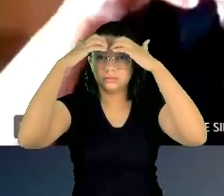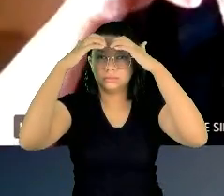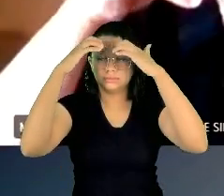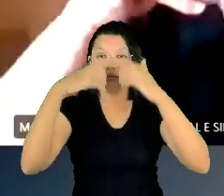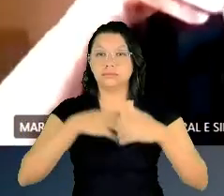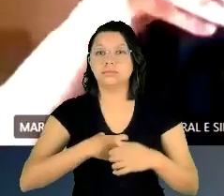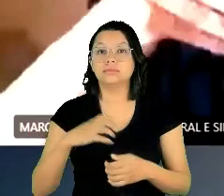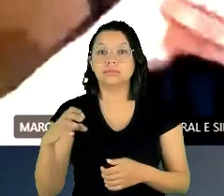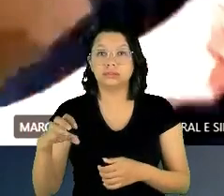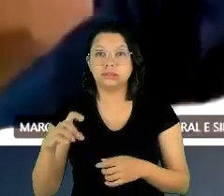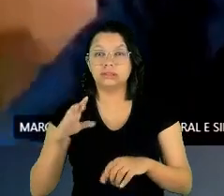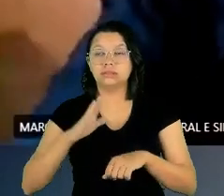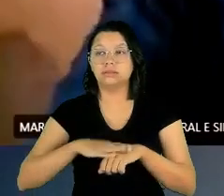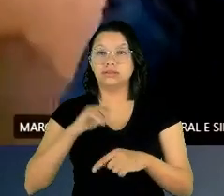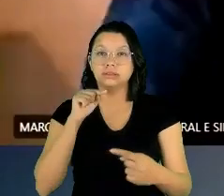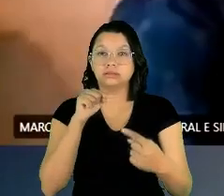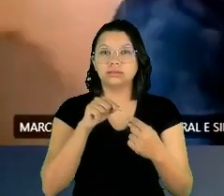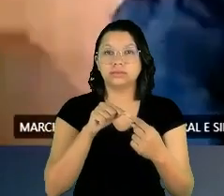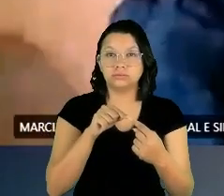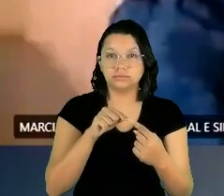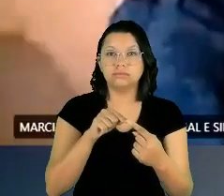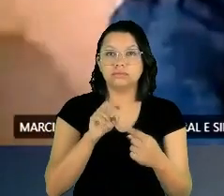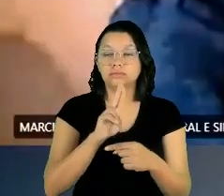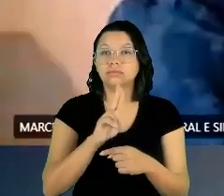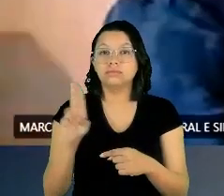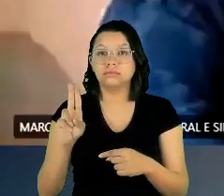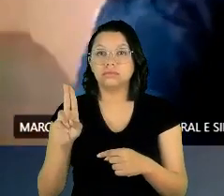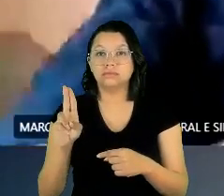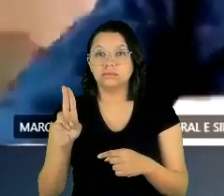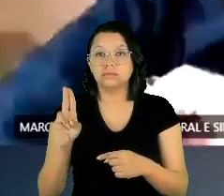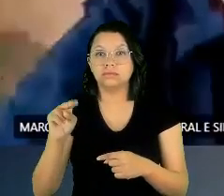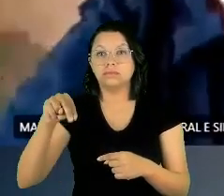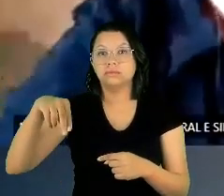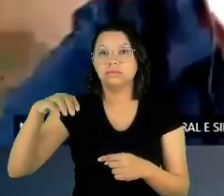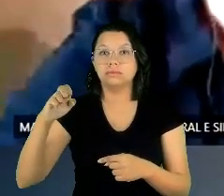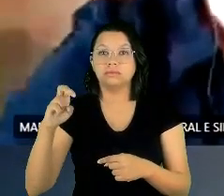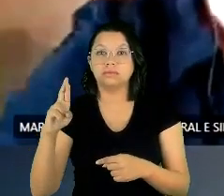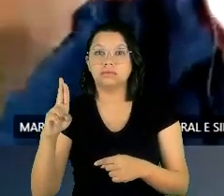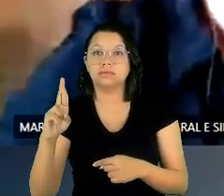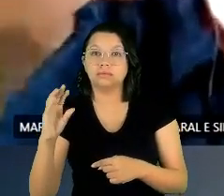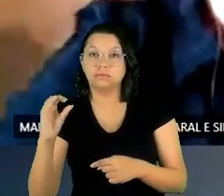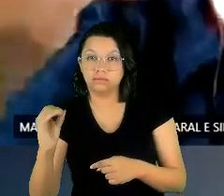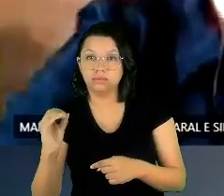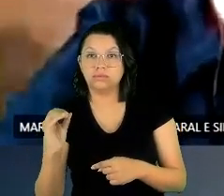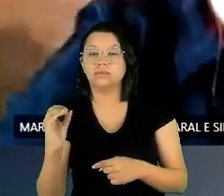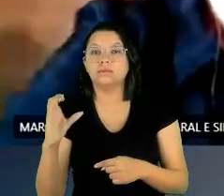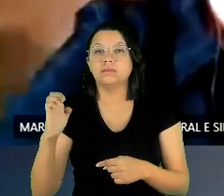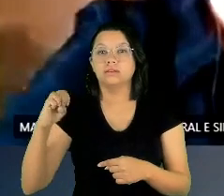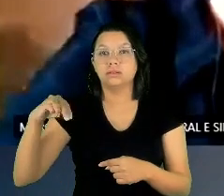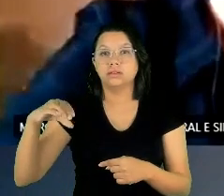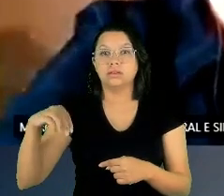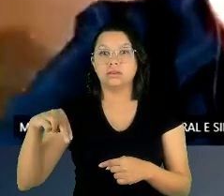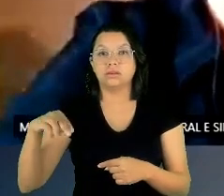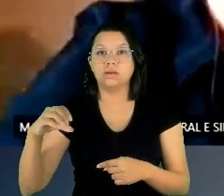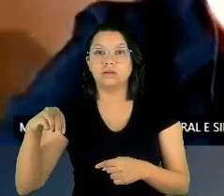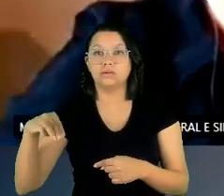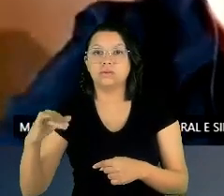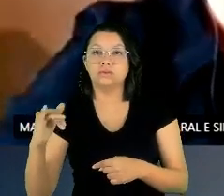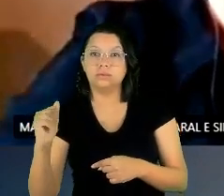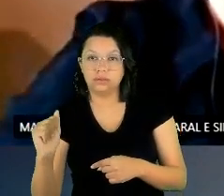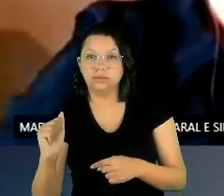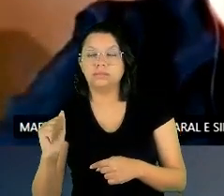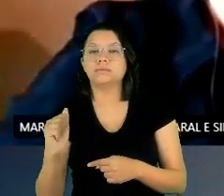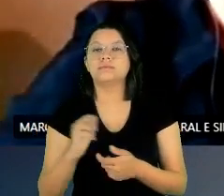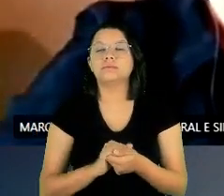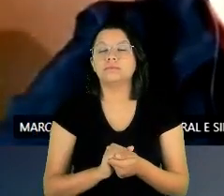e tomada de decisão, uma linha mais específica chamada neuroeconomia. Então, eu pensei primeiro em introduzir para